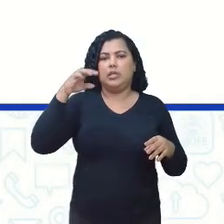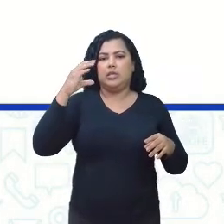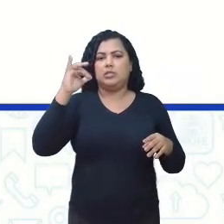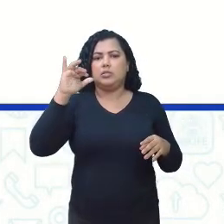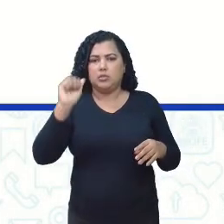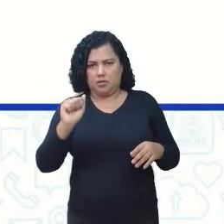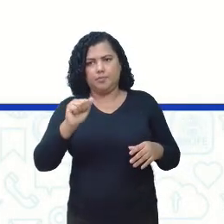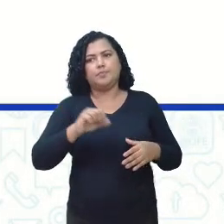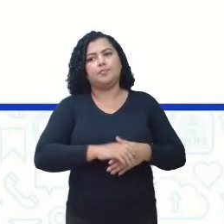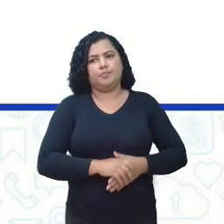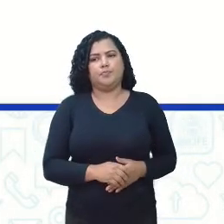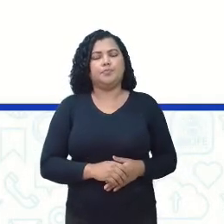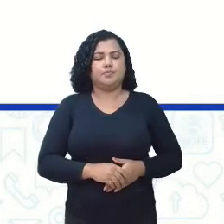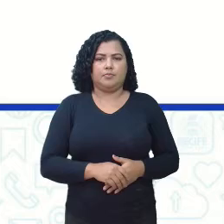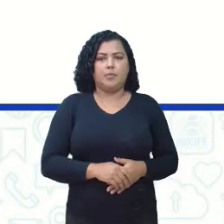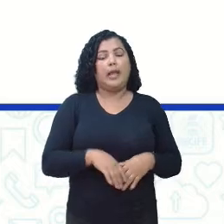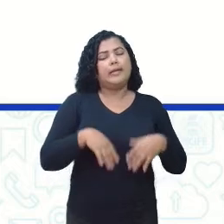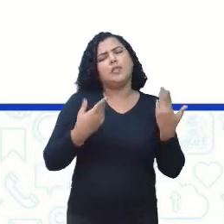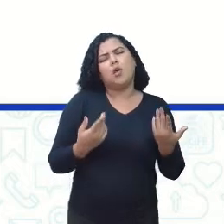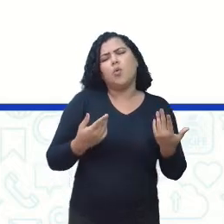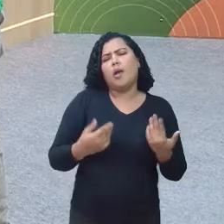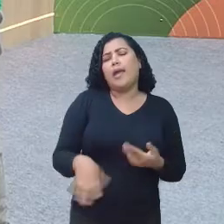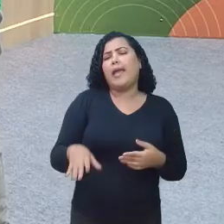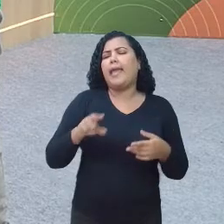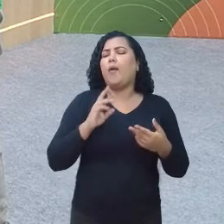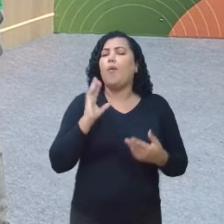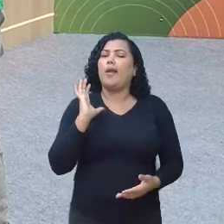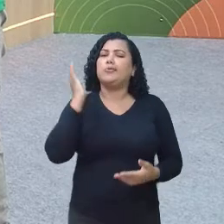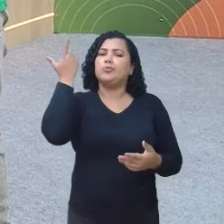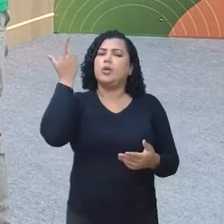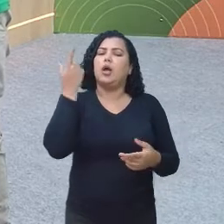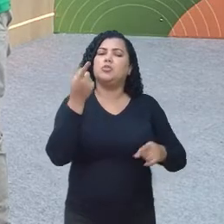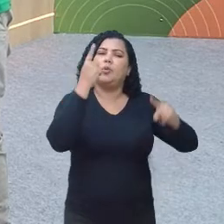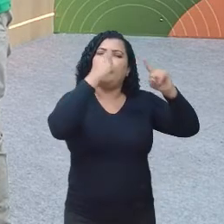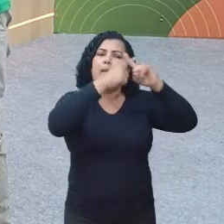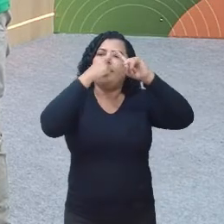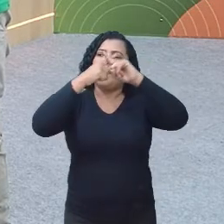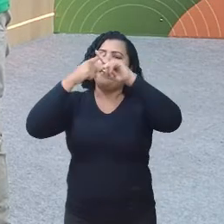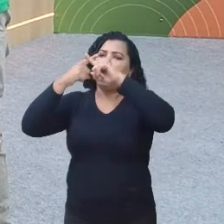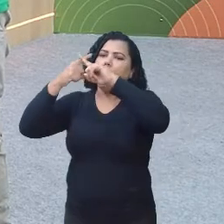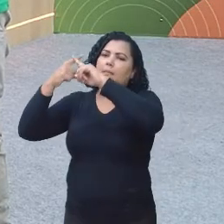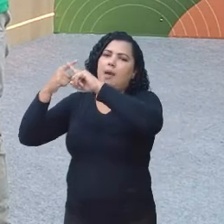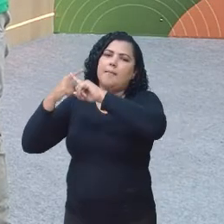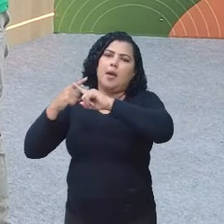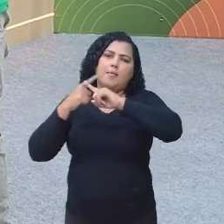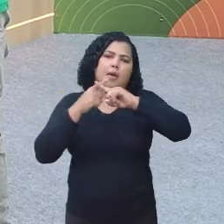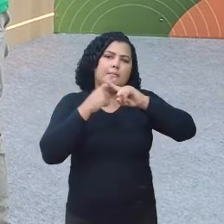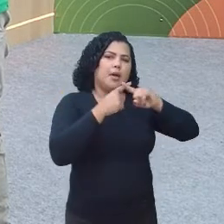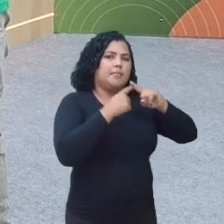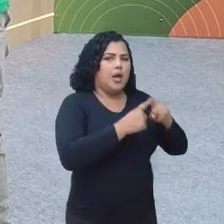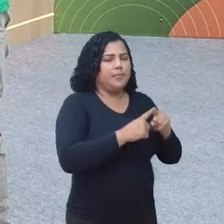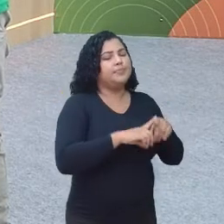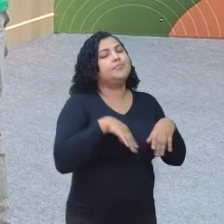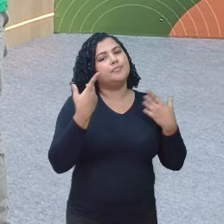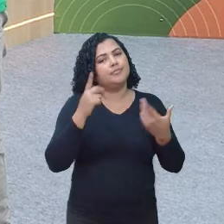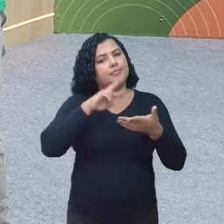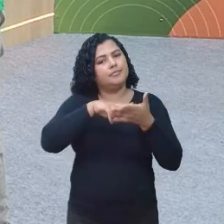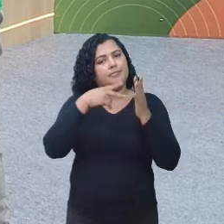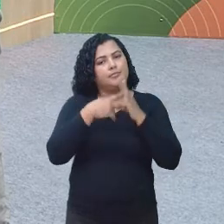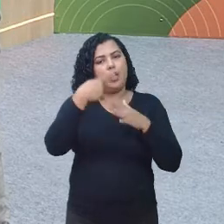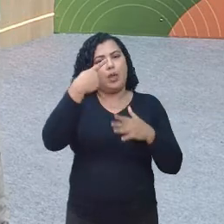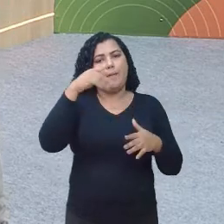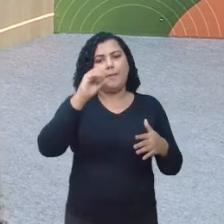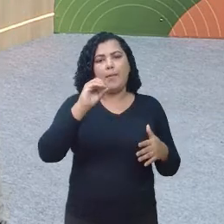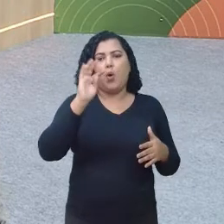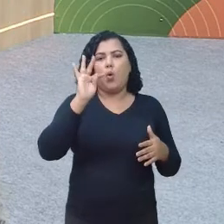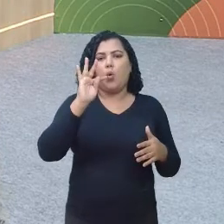resultado daquela multiplicação de fatores iguais, tá certo? Então, eu acho que é importante, principalmente para quem